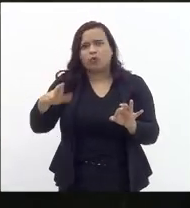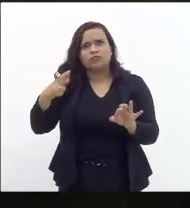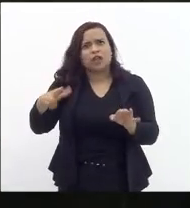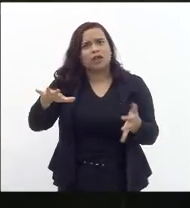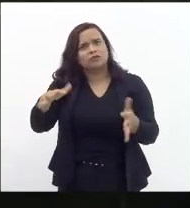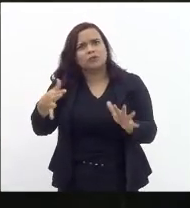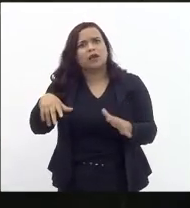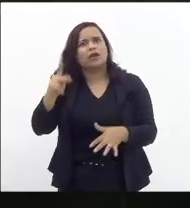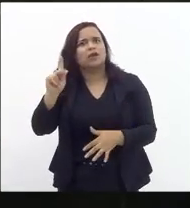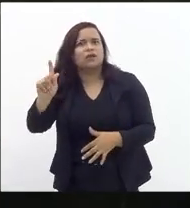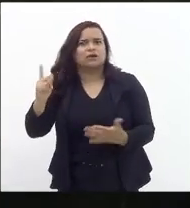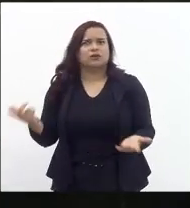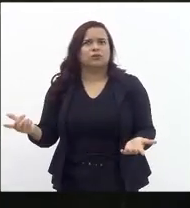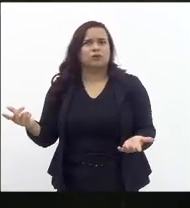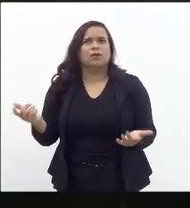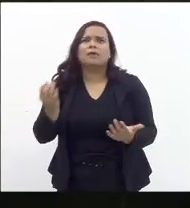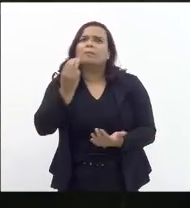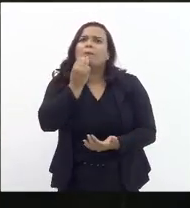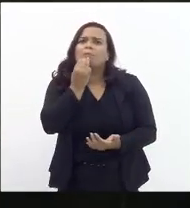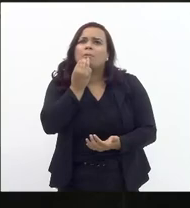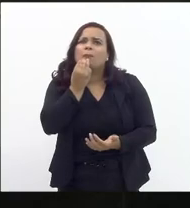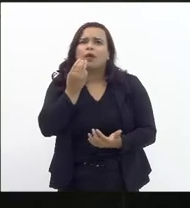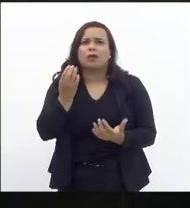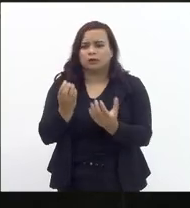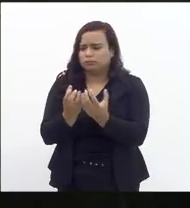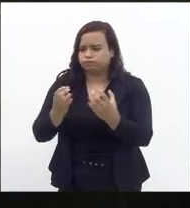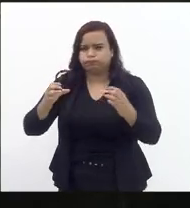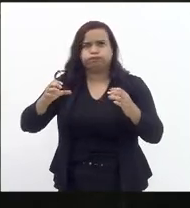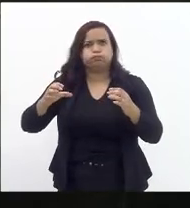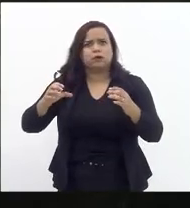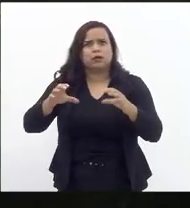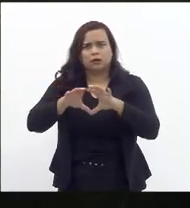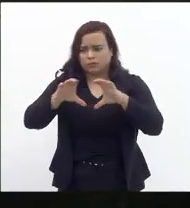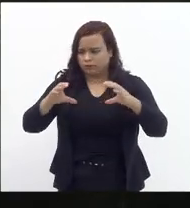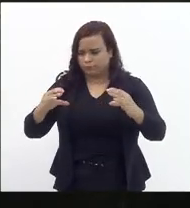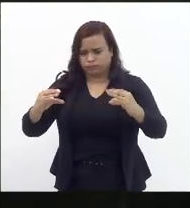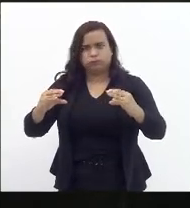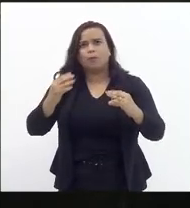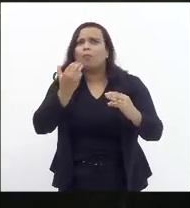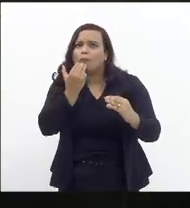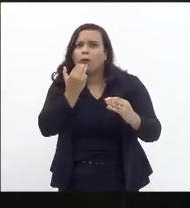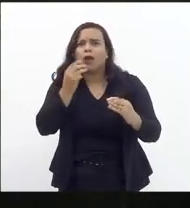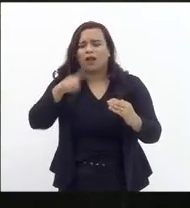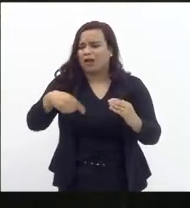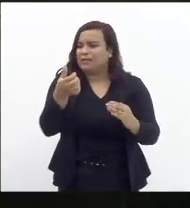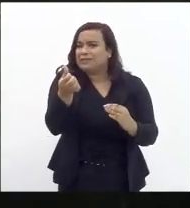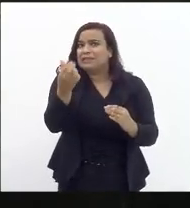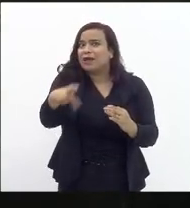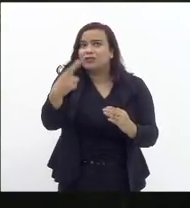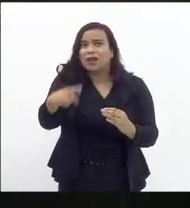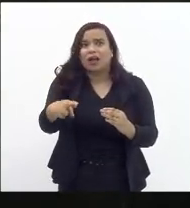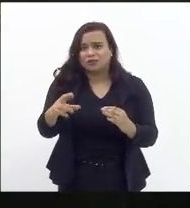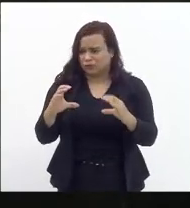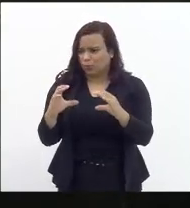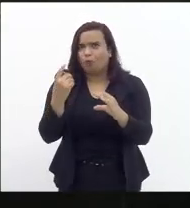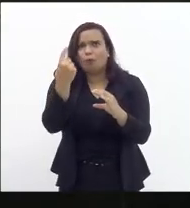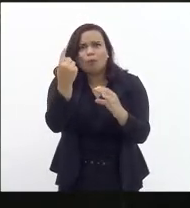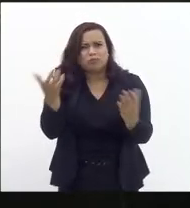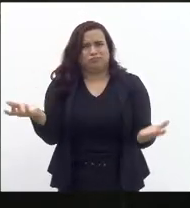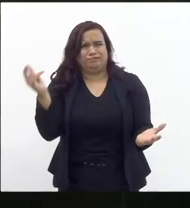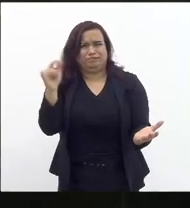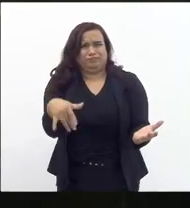Um mamãozinho papaia a R$ 6, a senhora já pagou R$